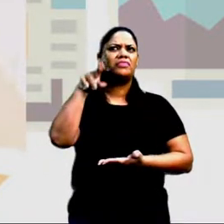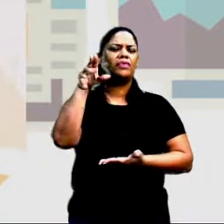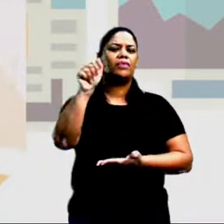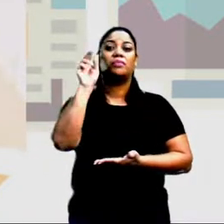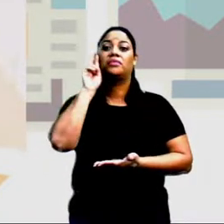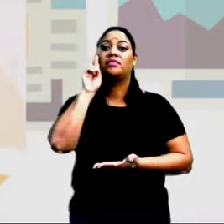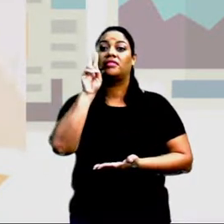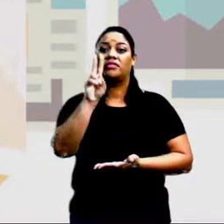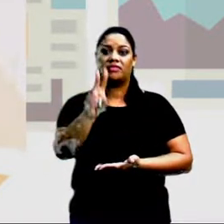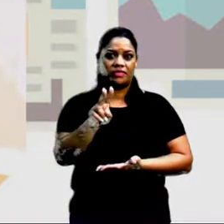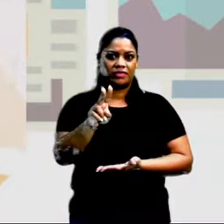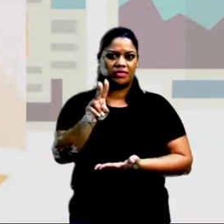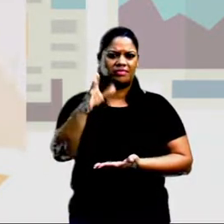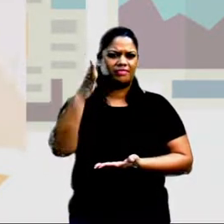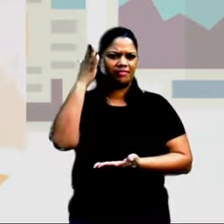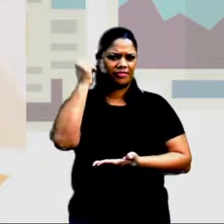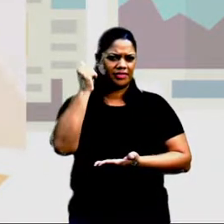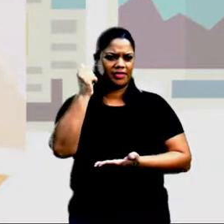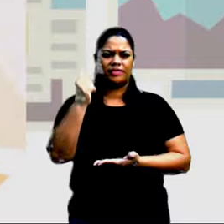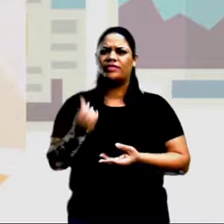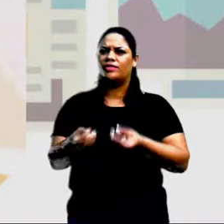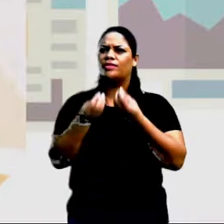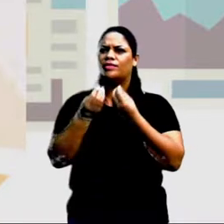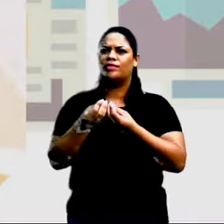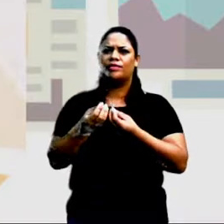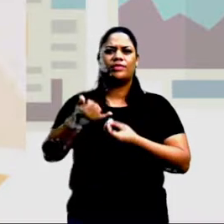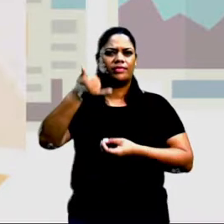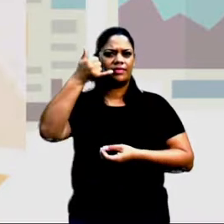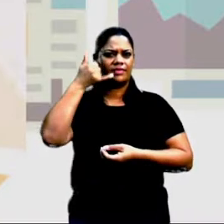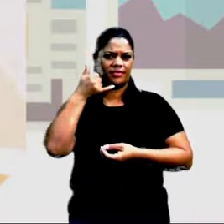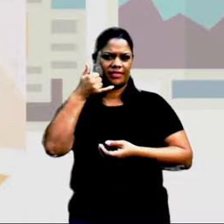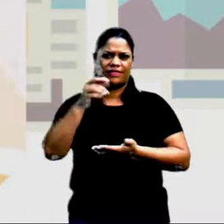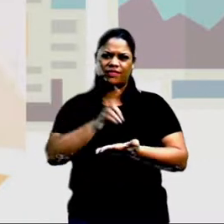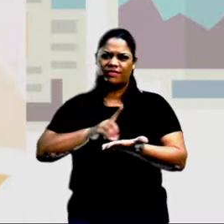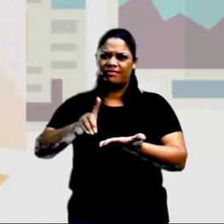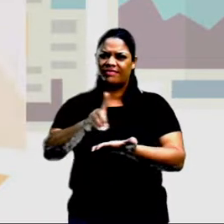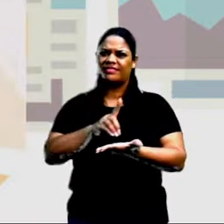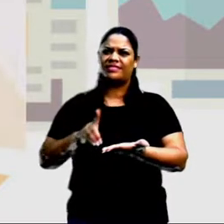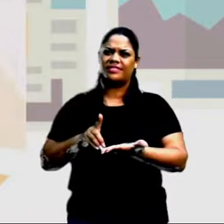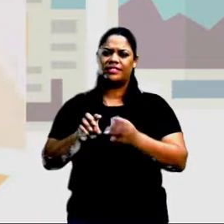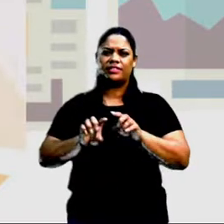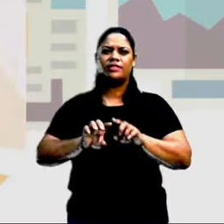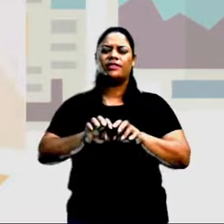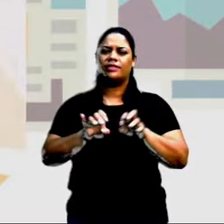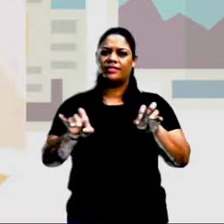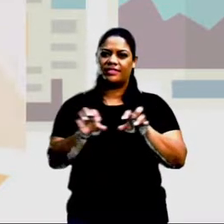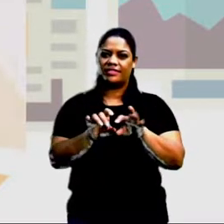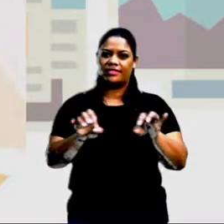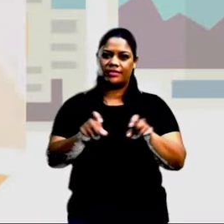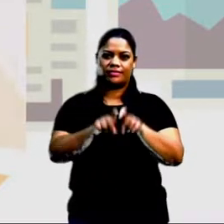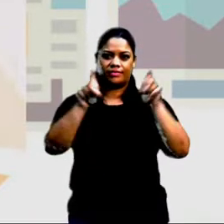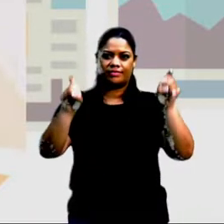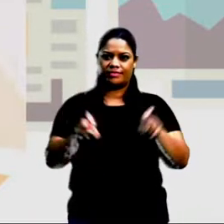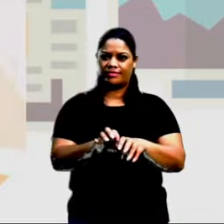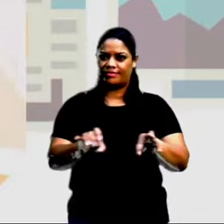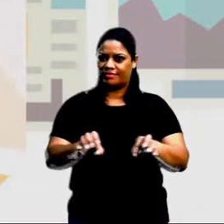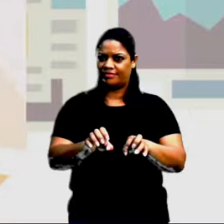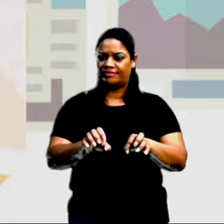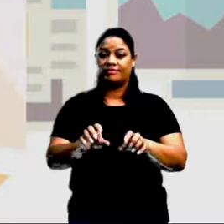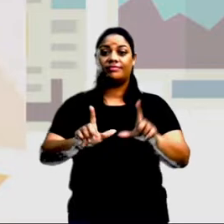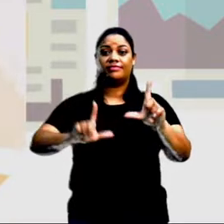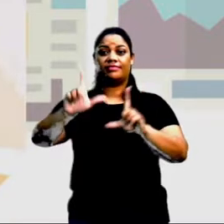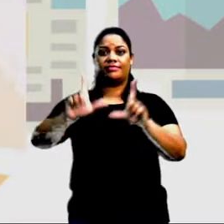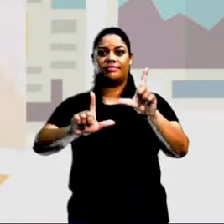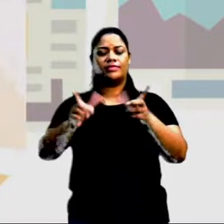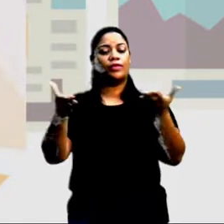falar. Veja como eram os telefones, como era o computador, como era a TV. Hoje em dia nós temos tudo